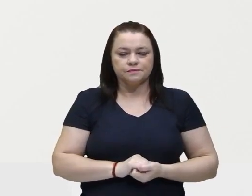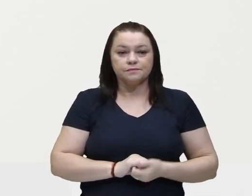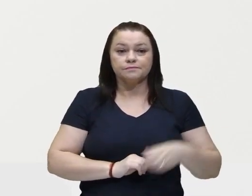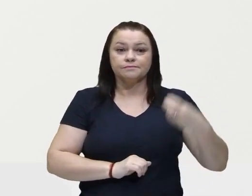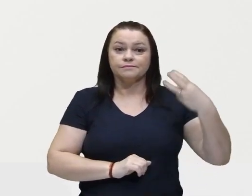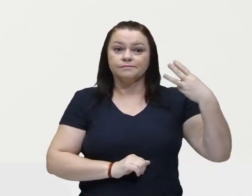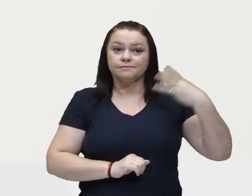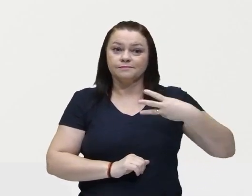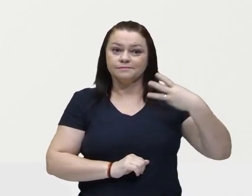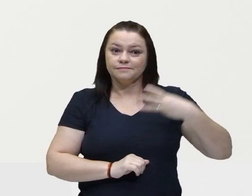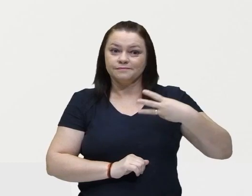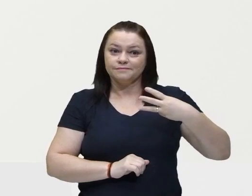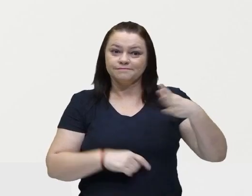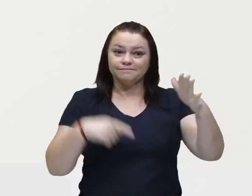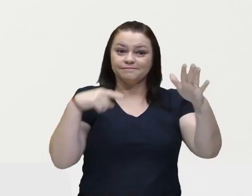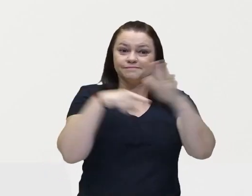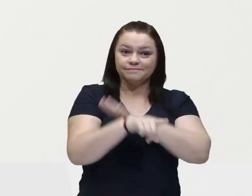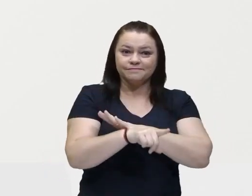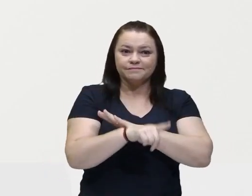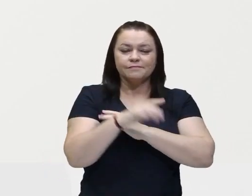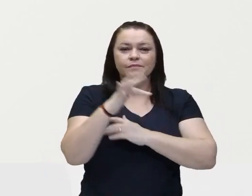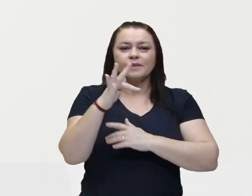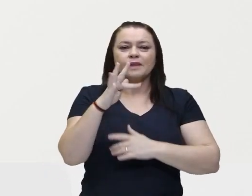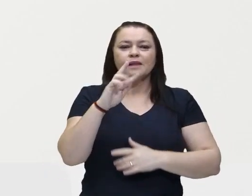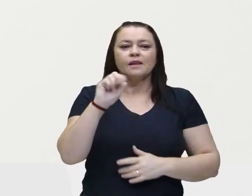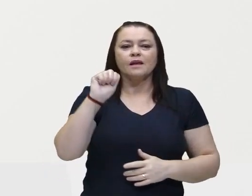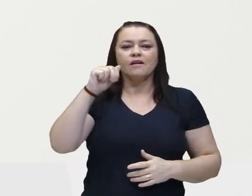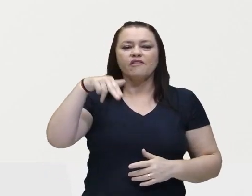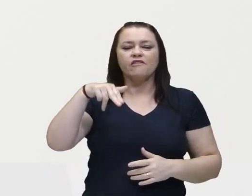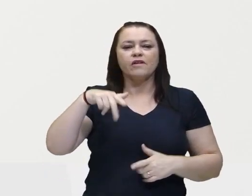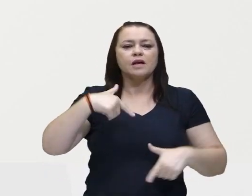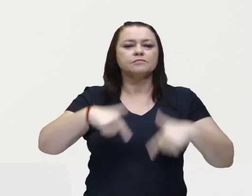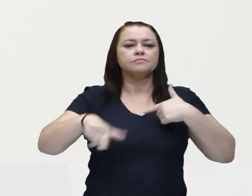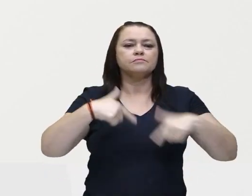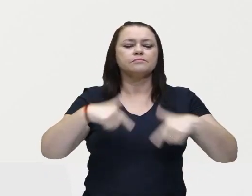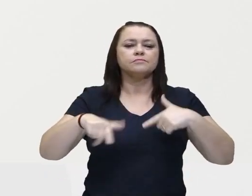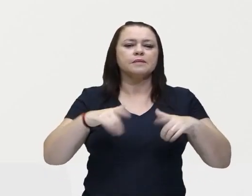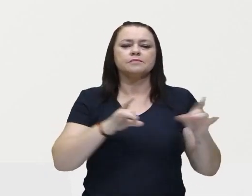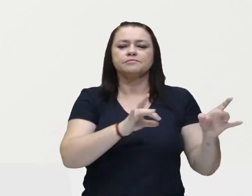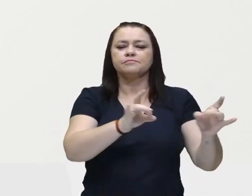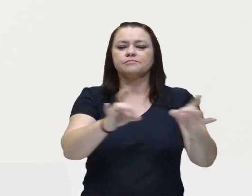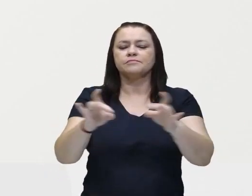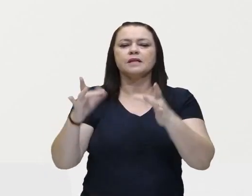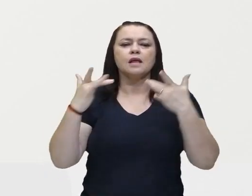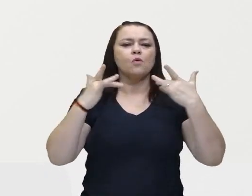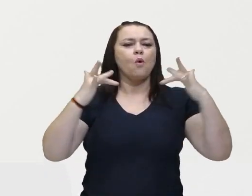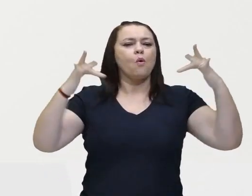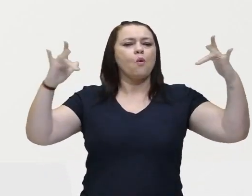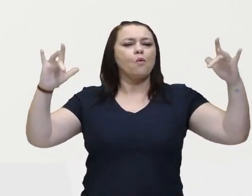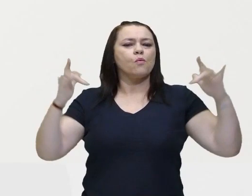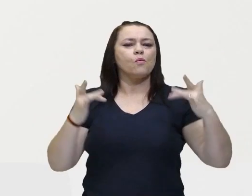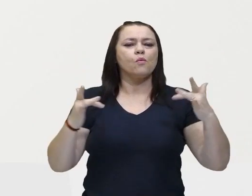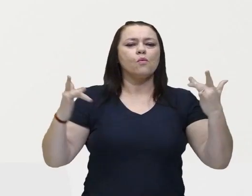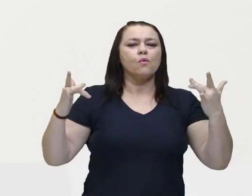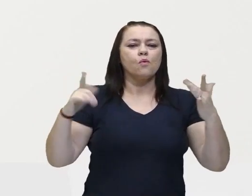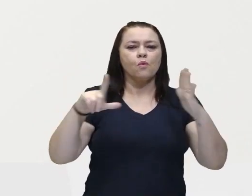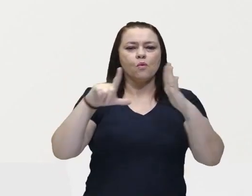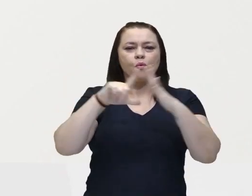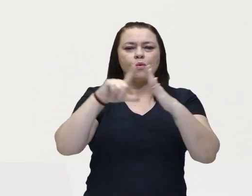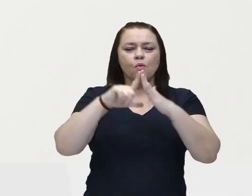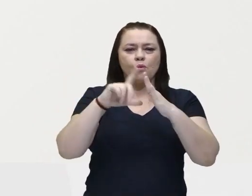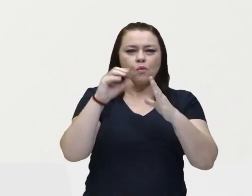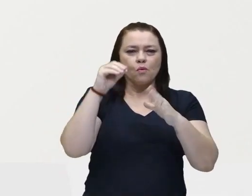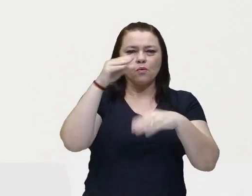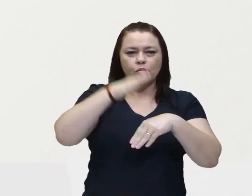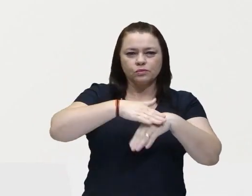Exercitando número 3. Fran trabalha com venda de ouro em sua loja. Certo dia, ela vendeu